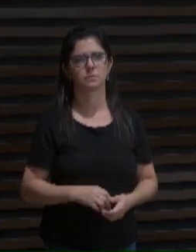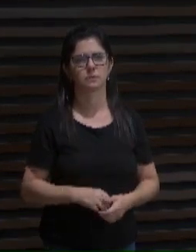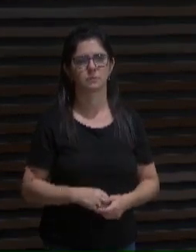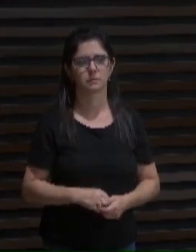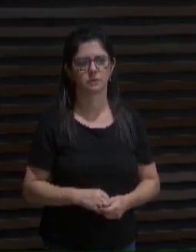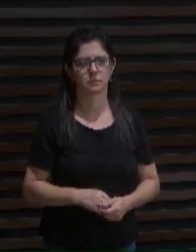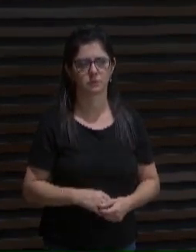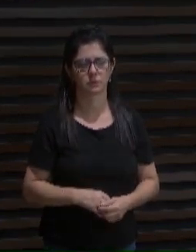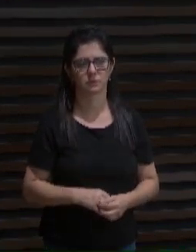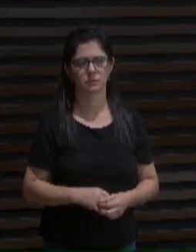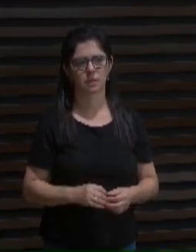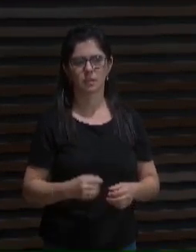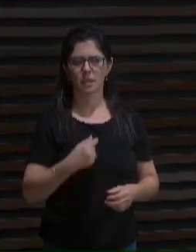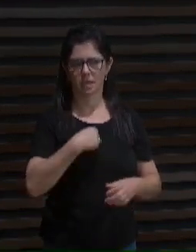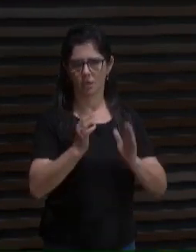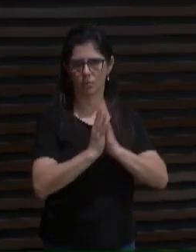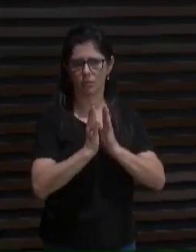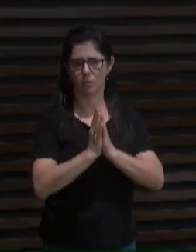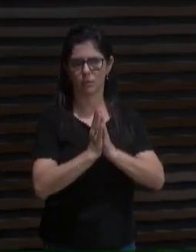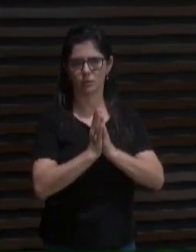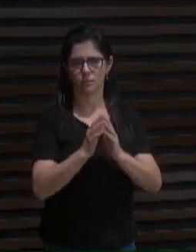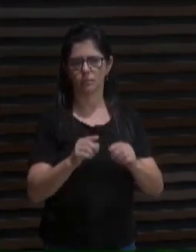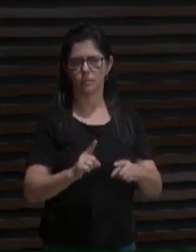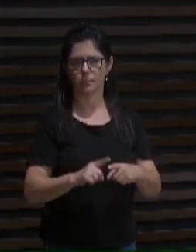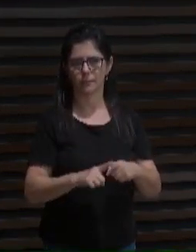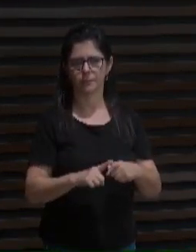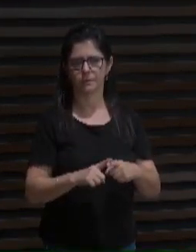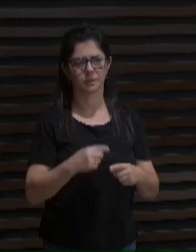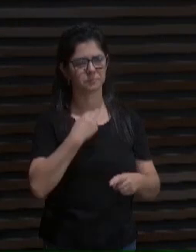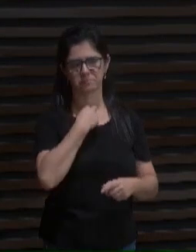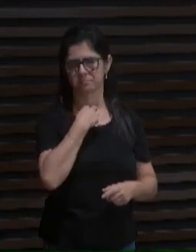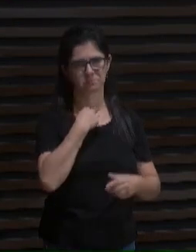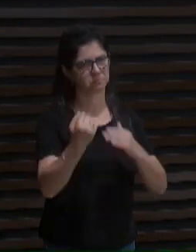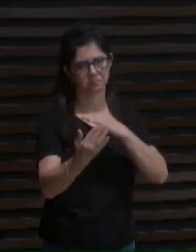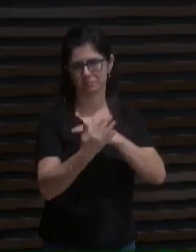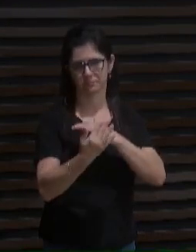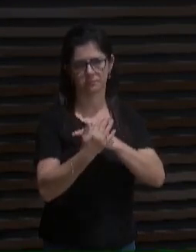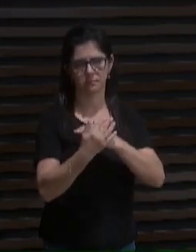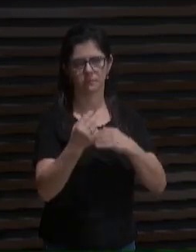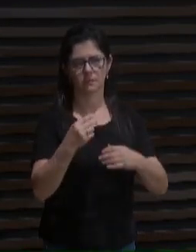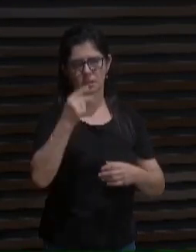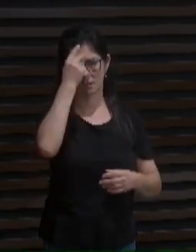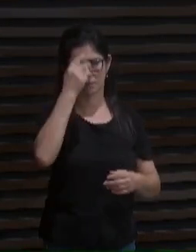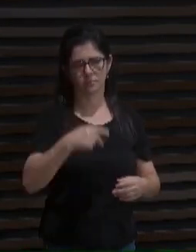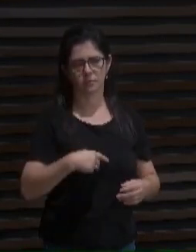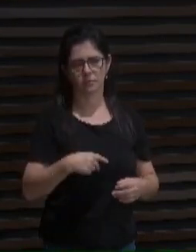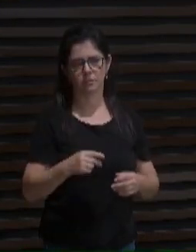inglês, eu oro porque não posso me ajudar. Eu oro porque